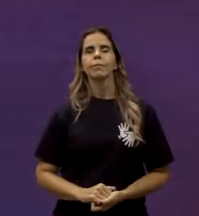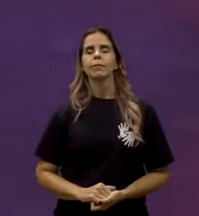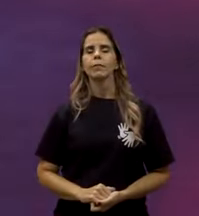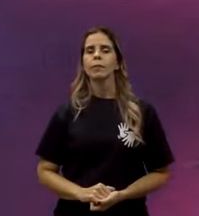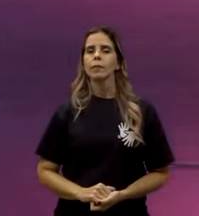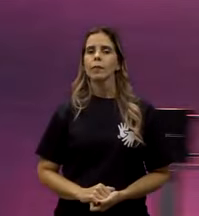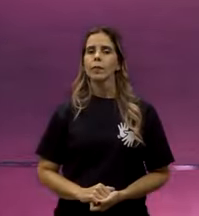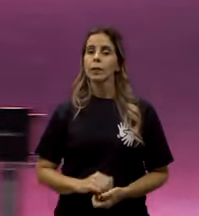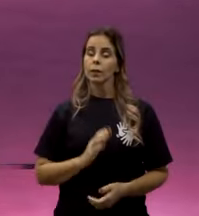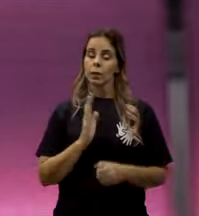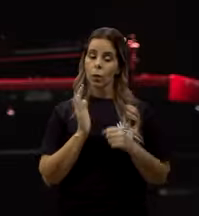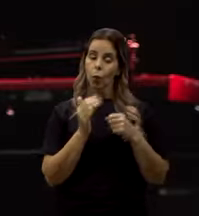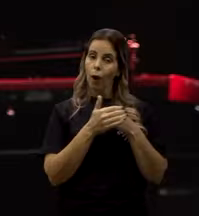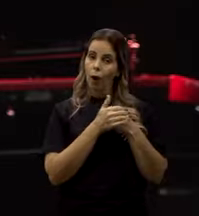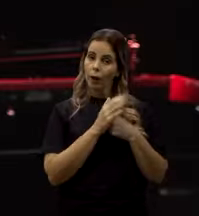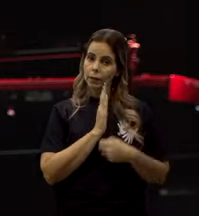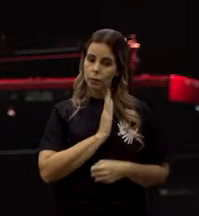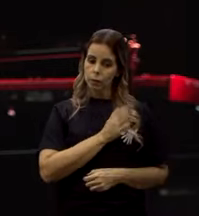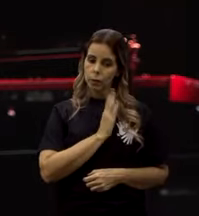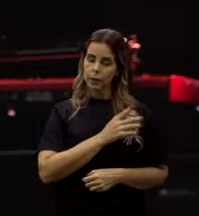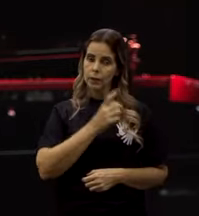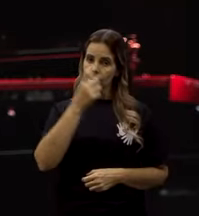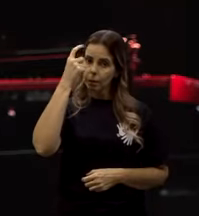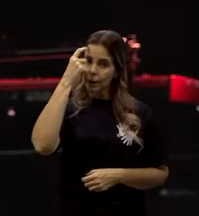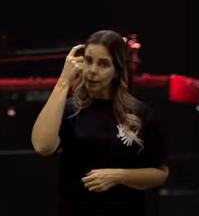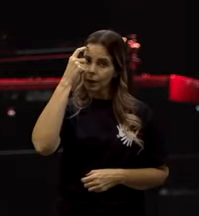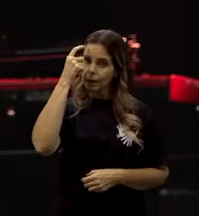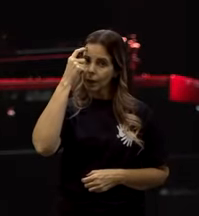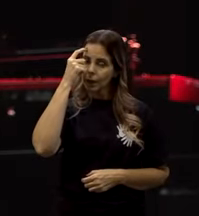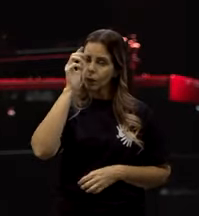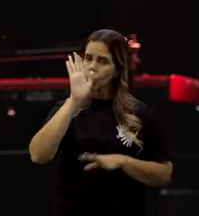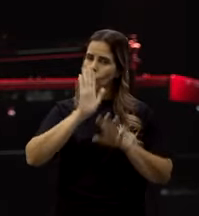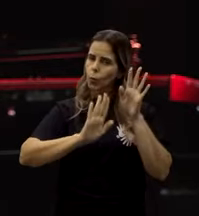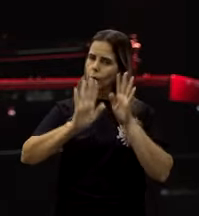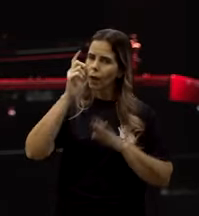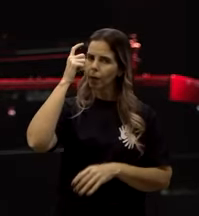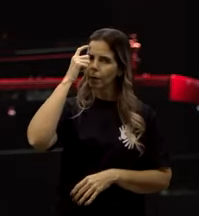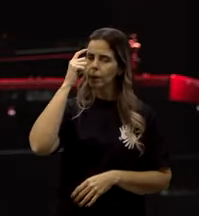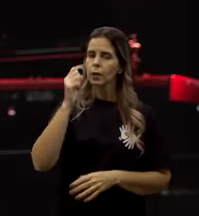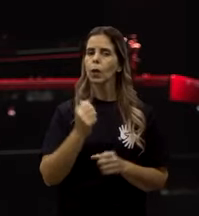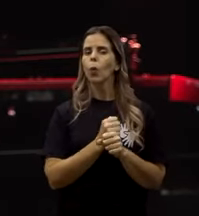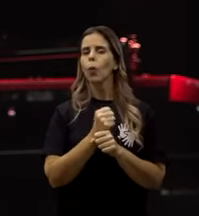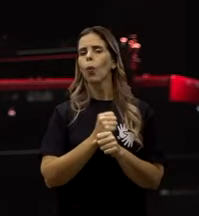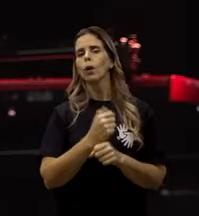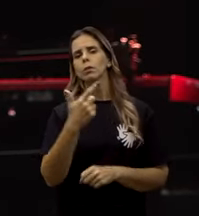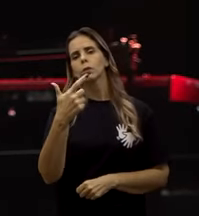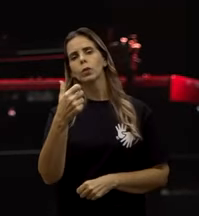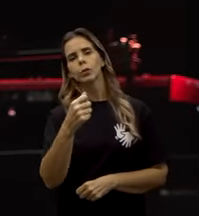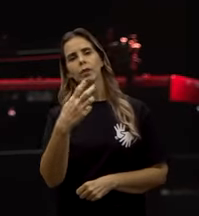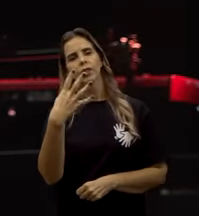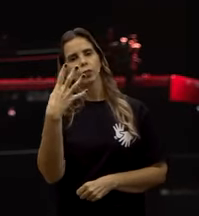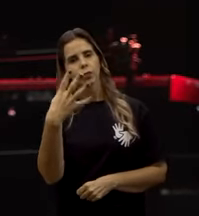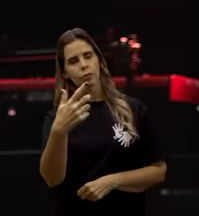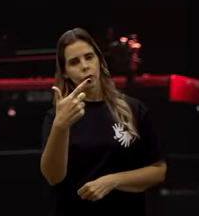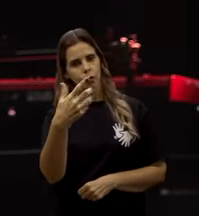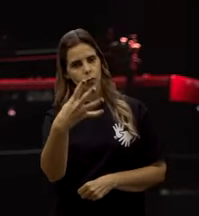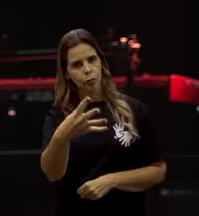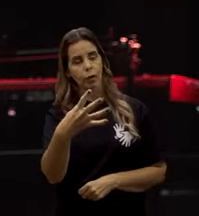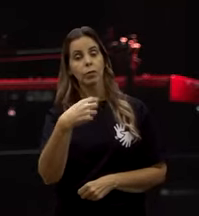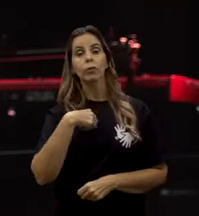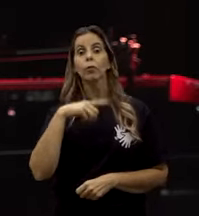guarde isso no teu coração guarde teus pensamentos 2024 você vai tomar frente dos seus pensamentos